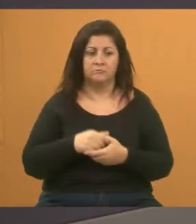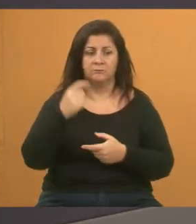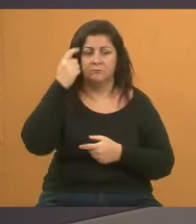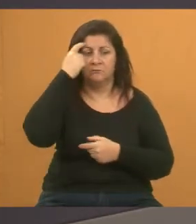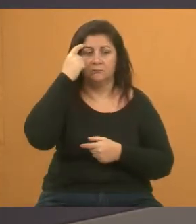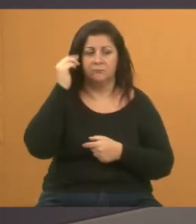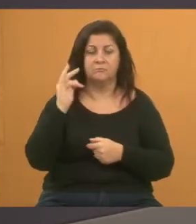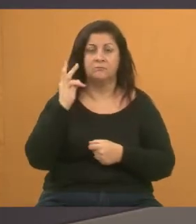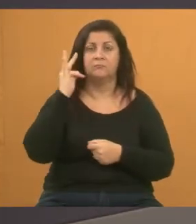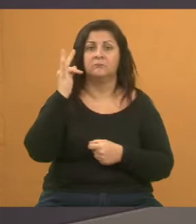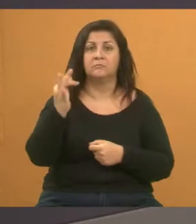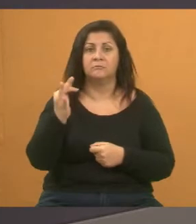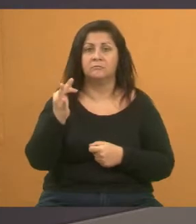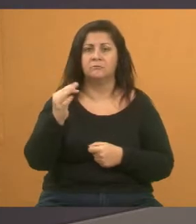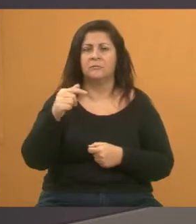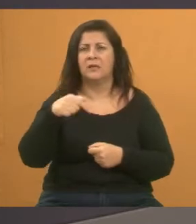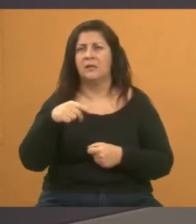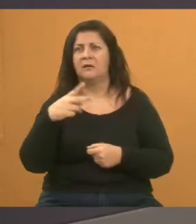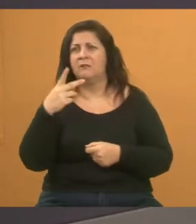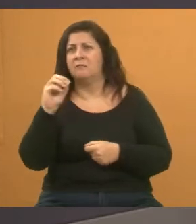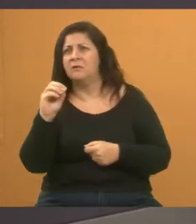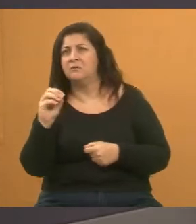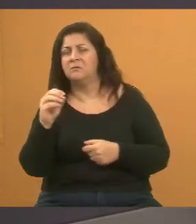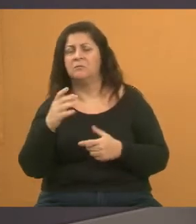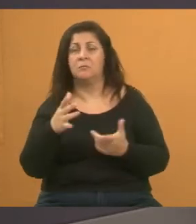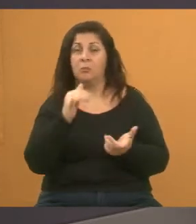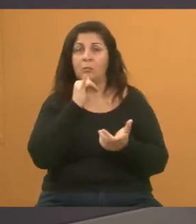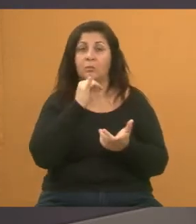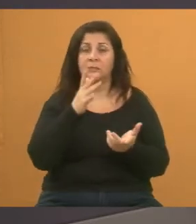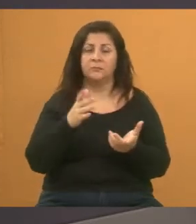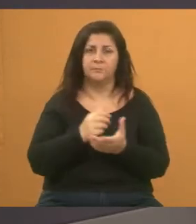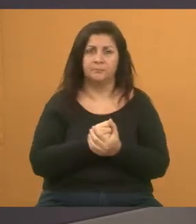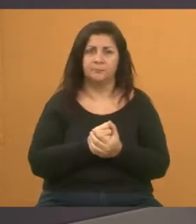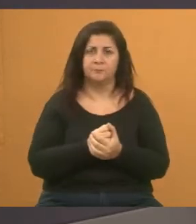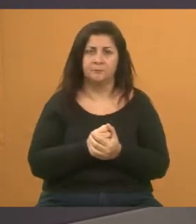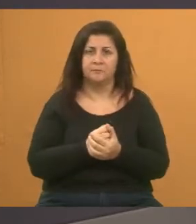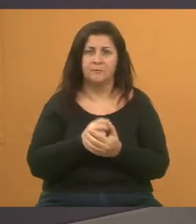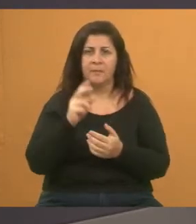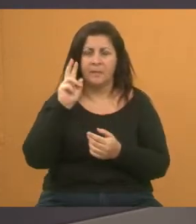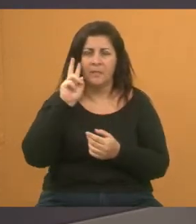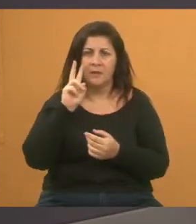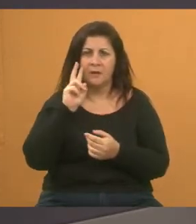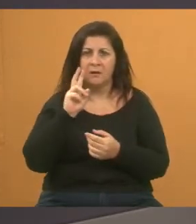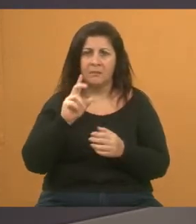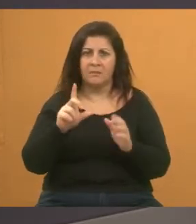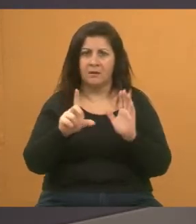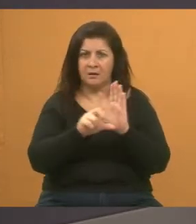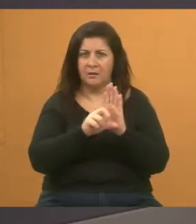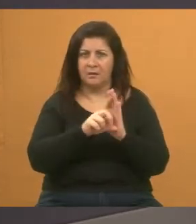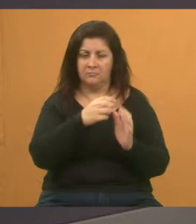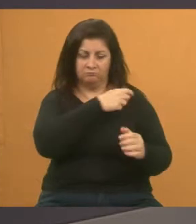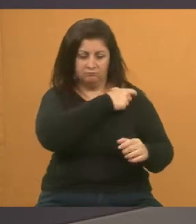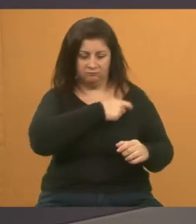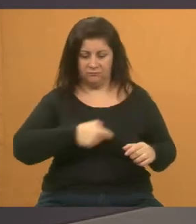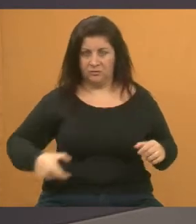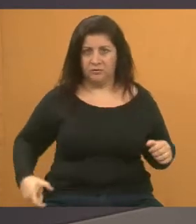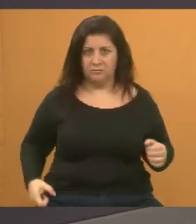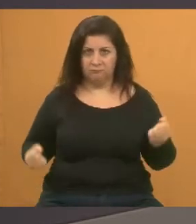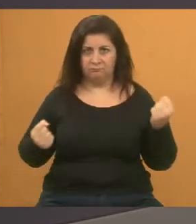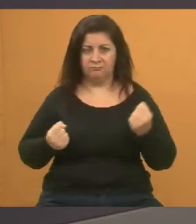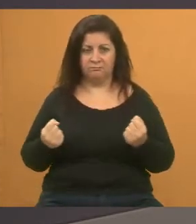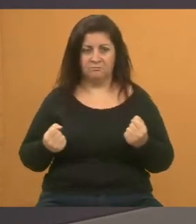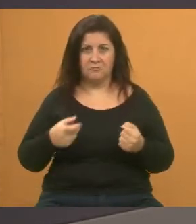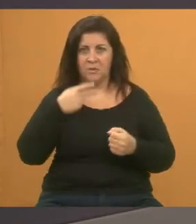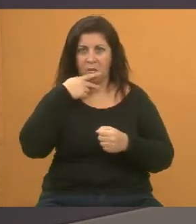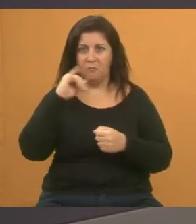futuro, como será a nossa cidade daqui 20, 30 anos. Vou dar um exemplo. Lembra quando a lei do cinto de segurança, ninguém usava cinto. Meu